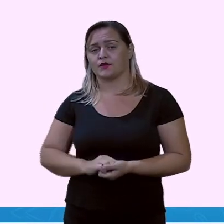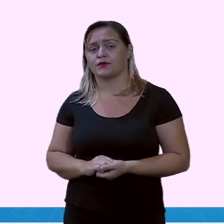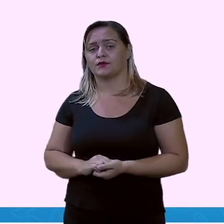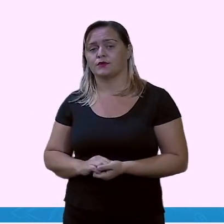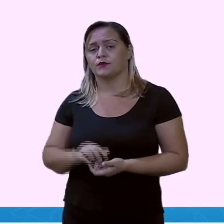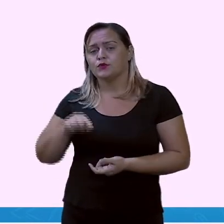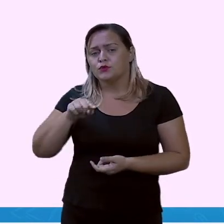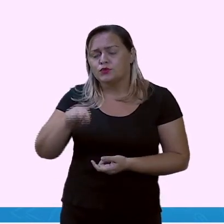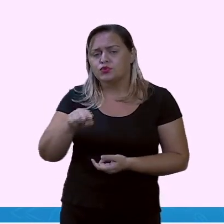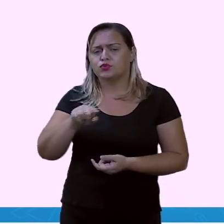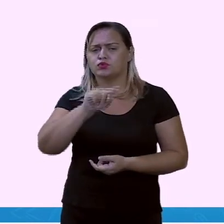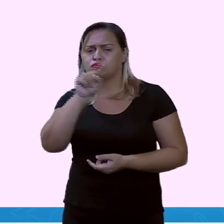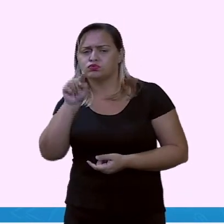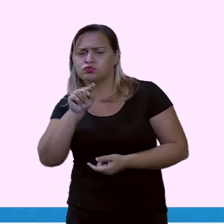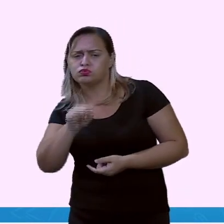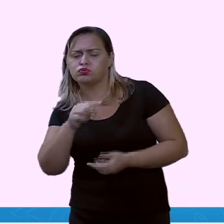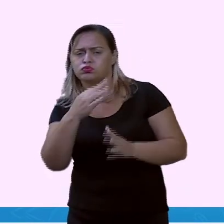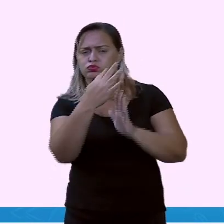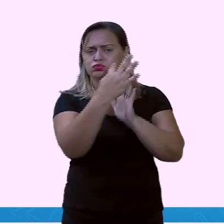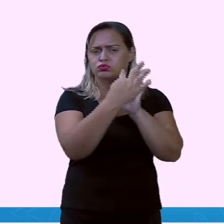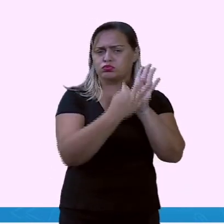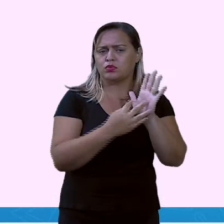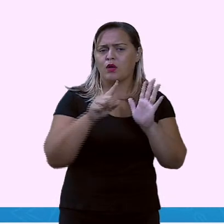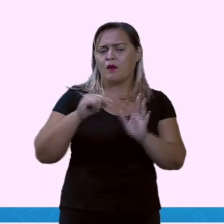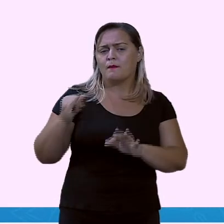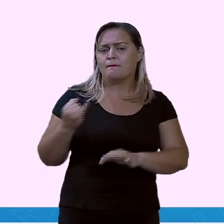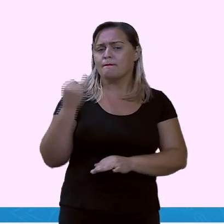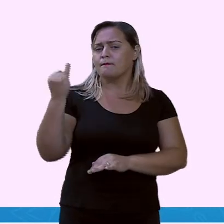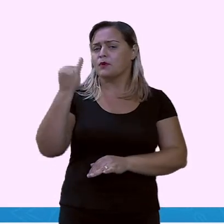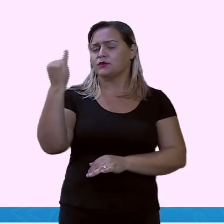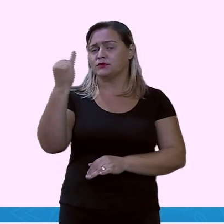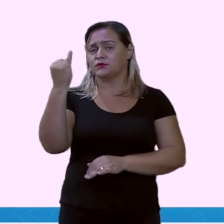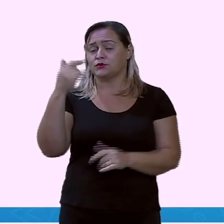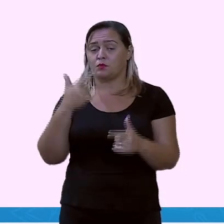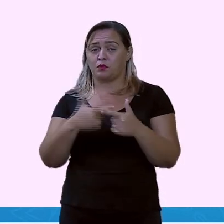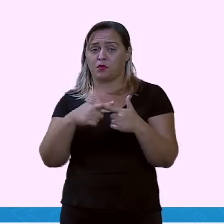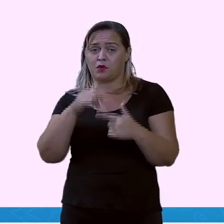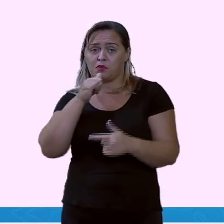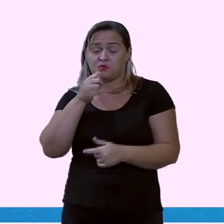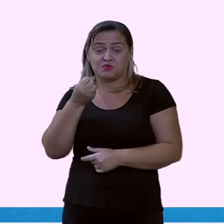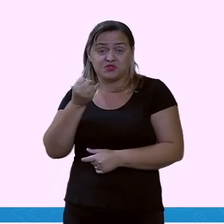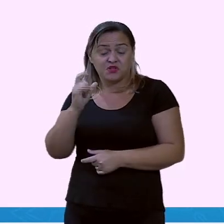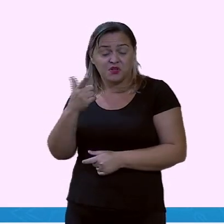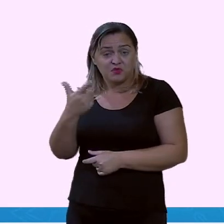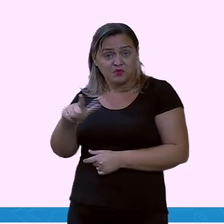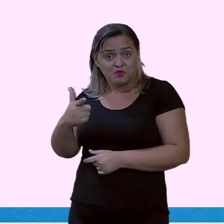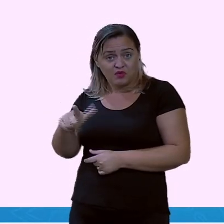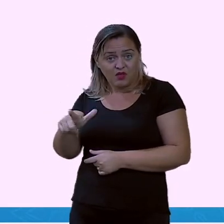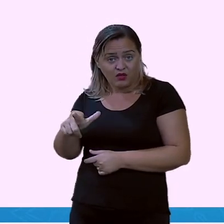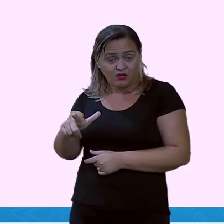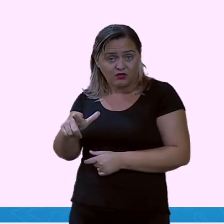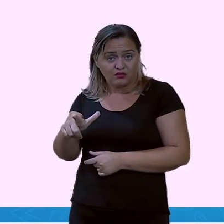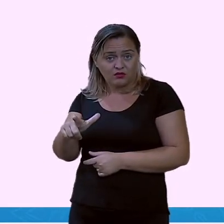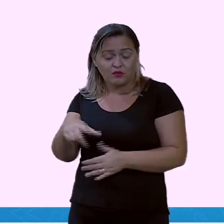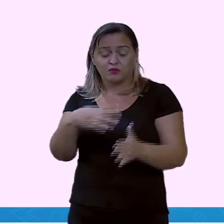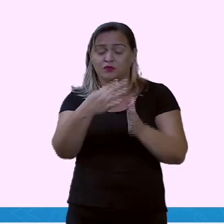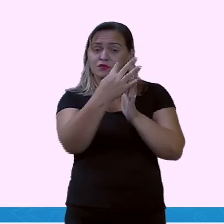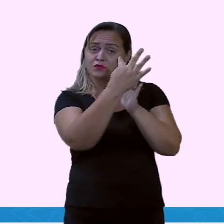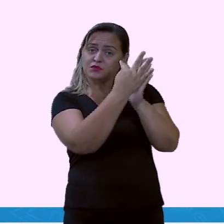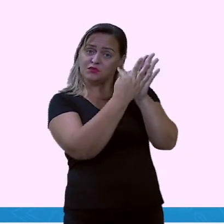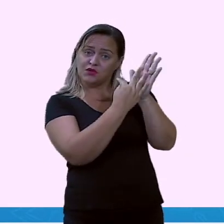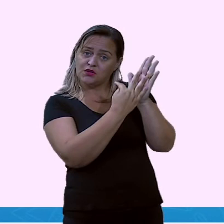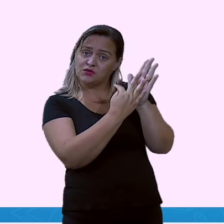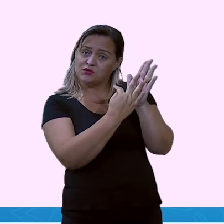pontuação em um texto é muito importante, pois sem a pontuação correta, o texto não tem o